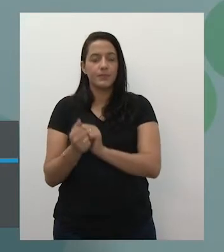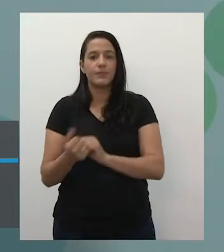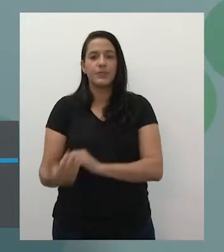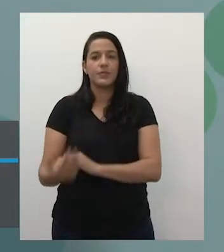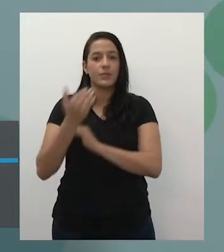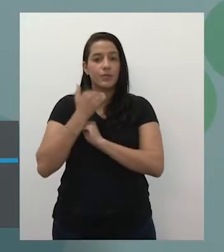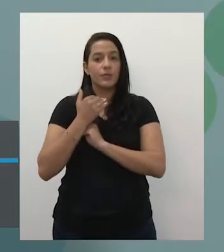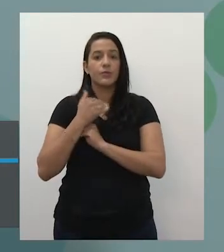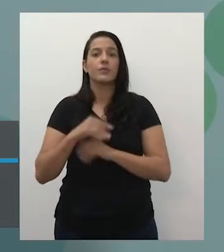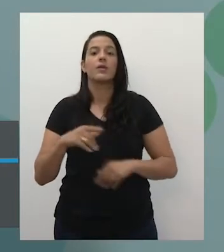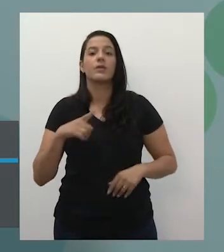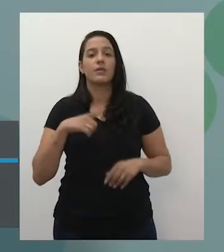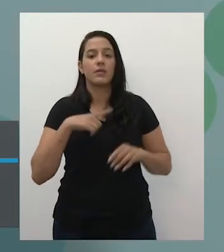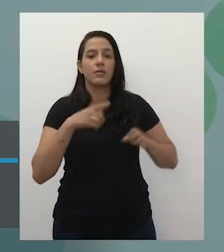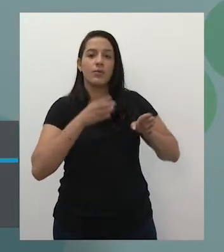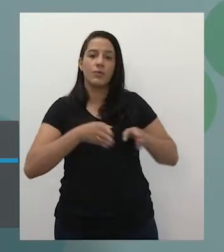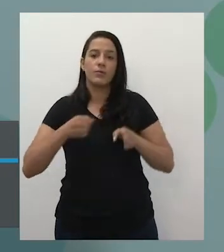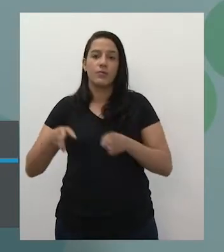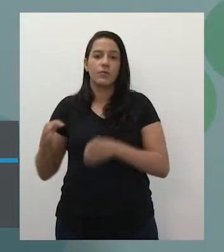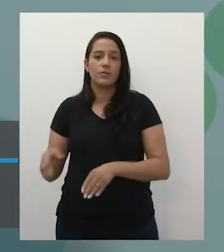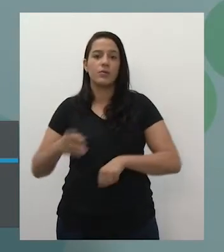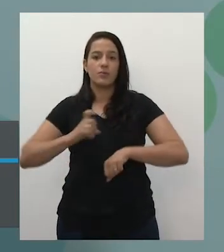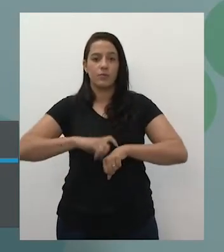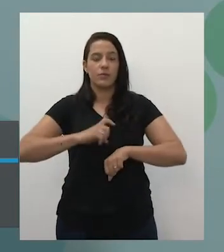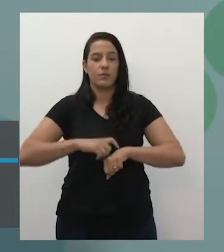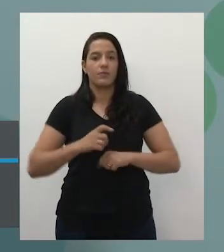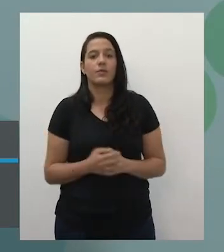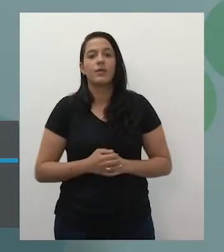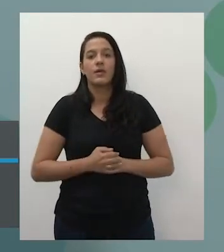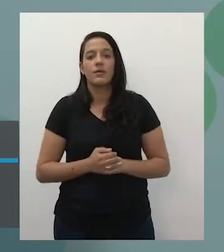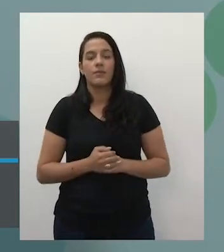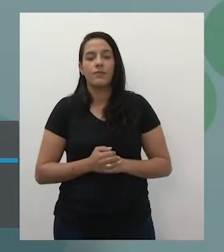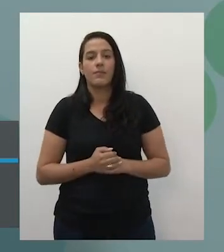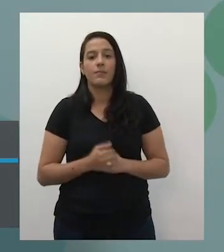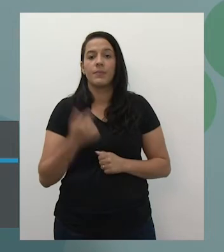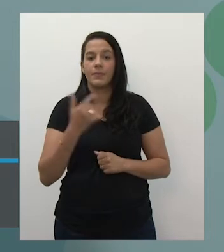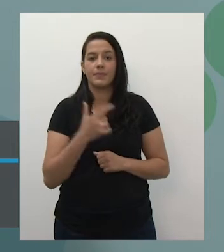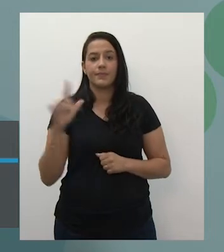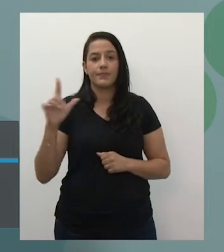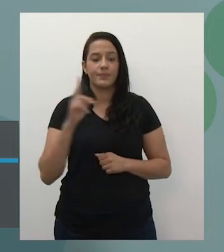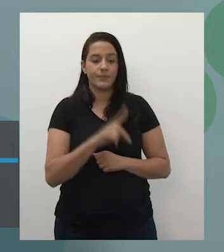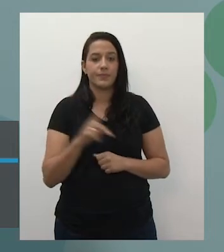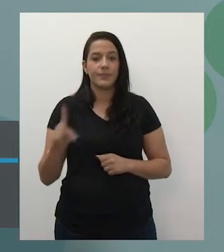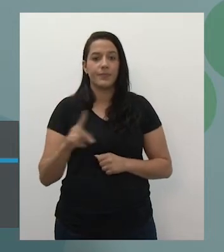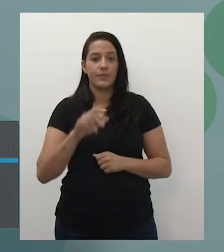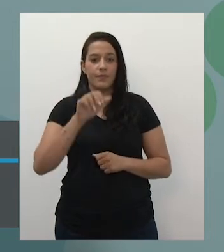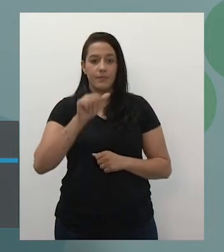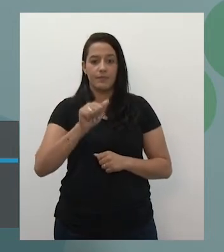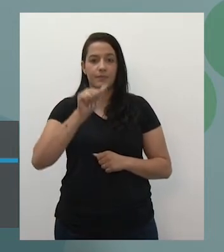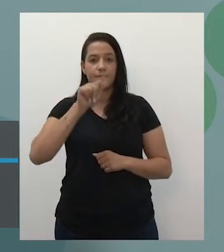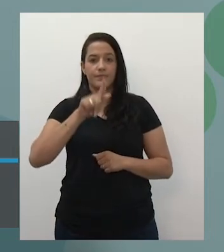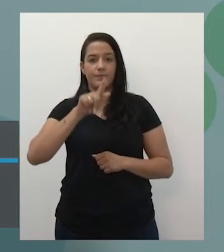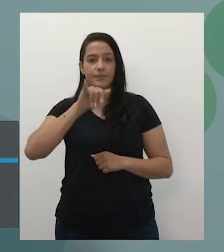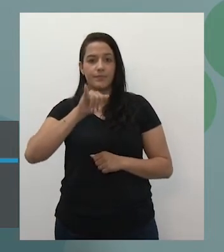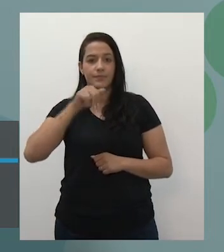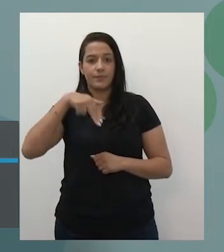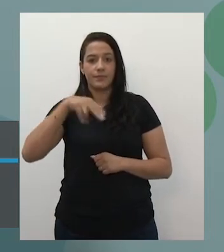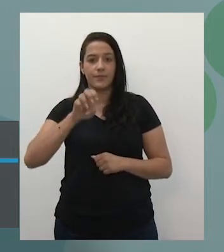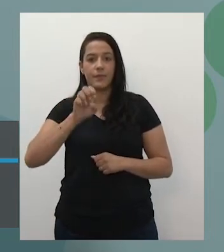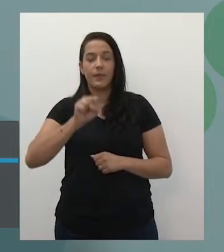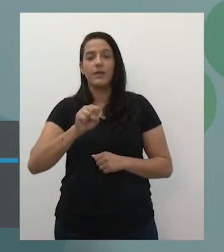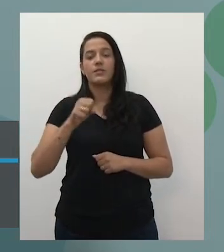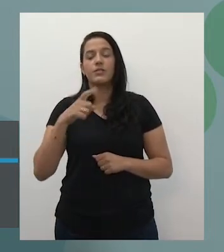no desenvolvimento como um todo. E também ela reforça aqui, né, que a pandemia foi um desafio imenso para todos nós, mas